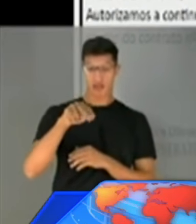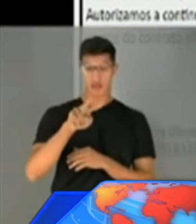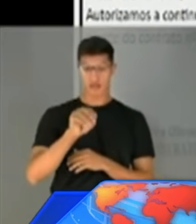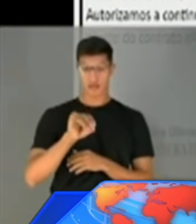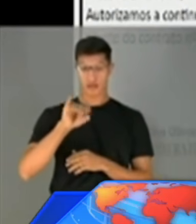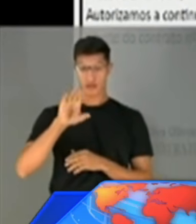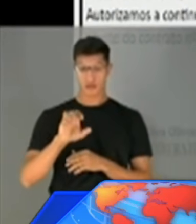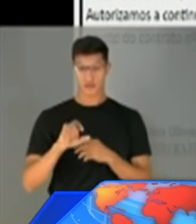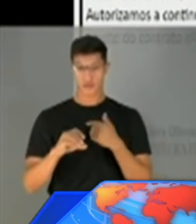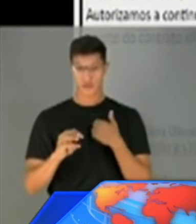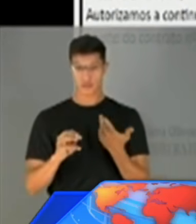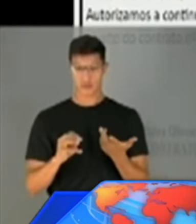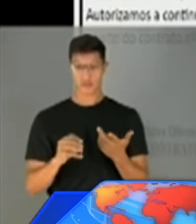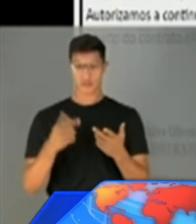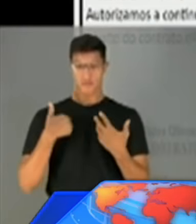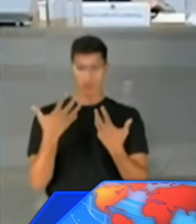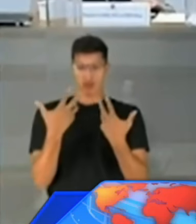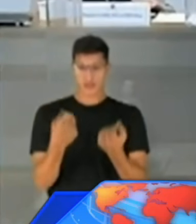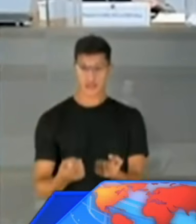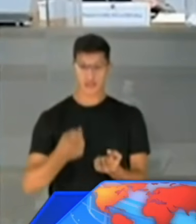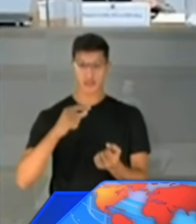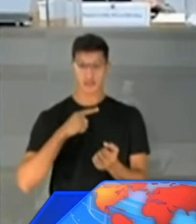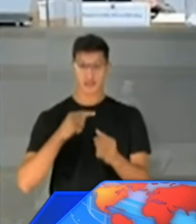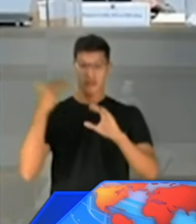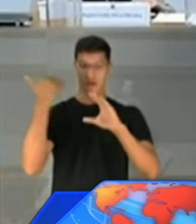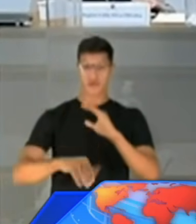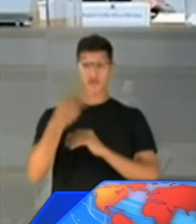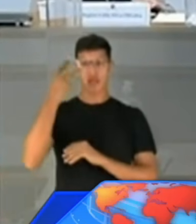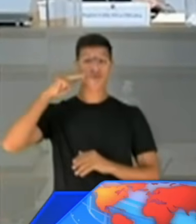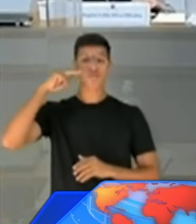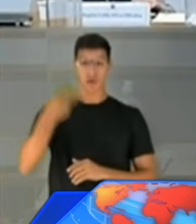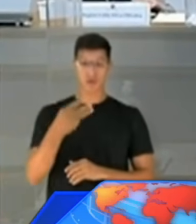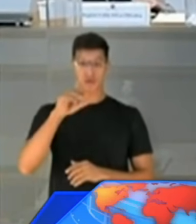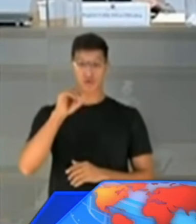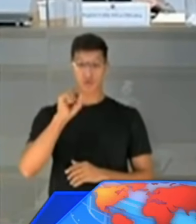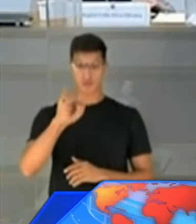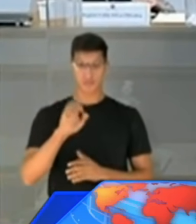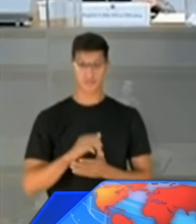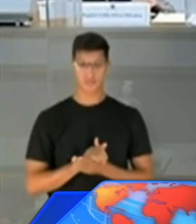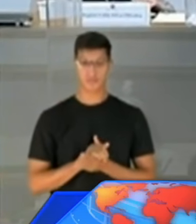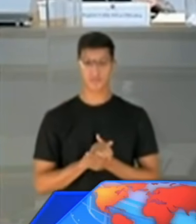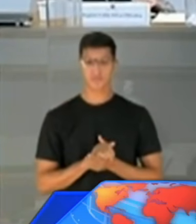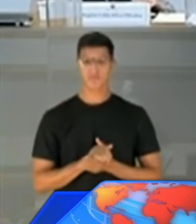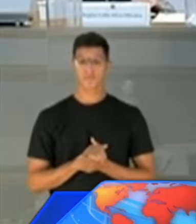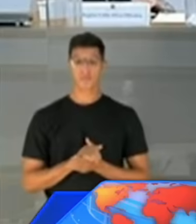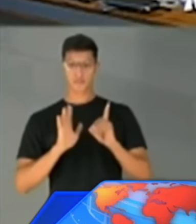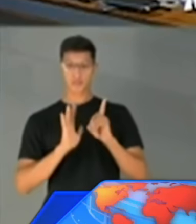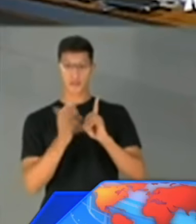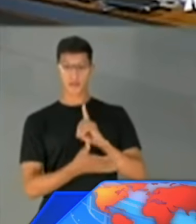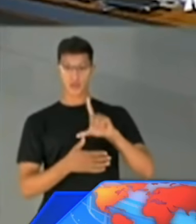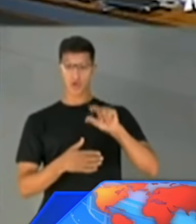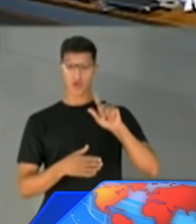nome da empresa Madison, até que um documento foi enviado informando que a Bharat Biotech e a Madison foram incorporadas na mesma companhia.